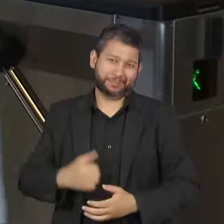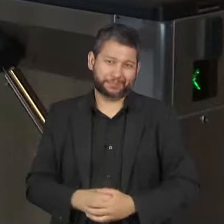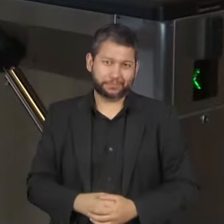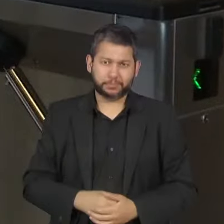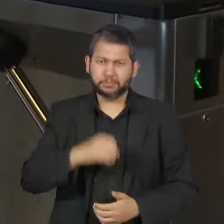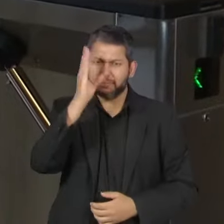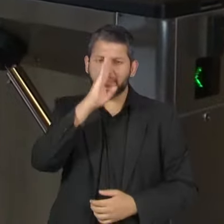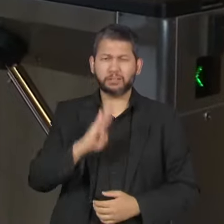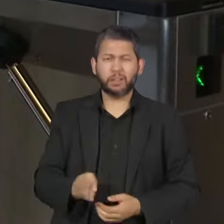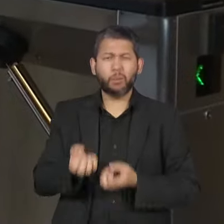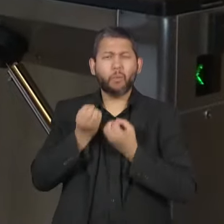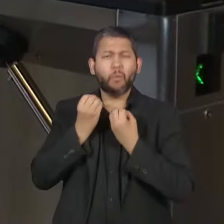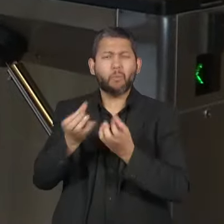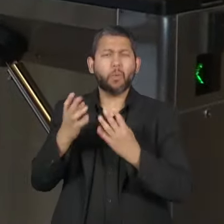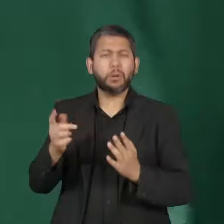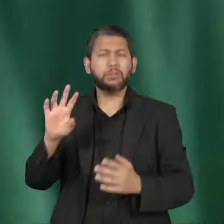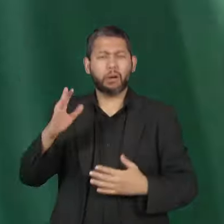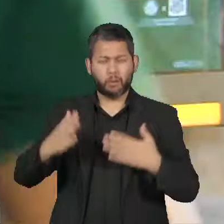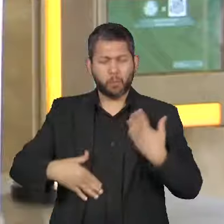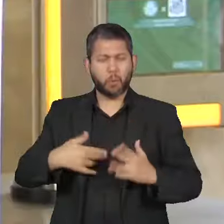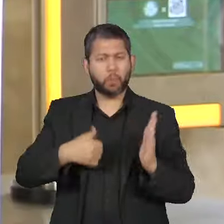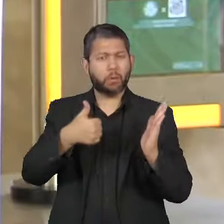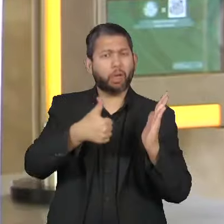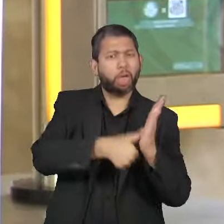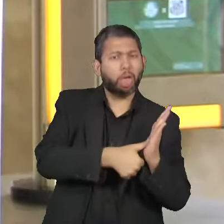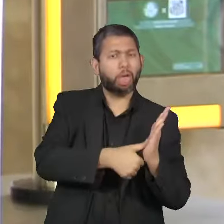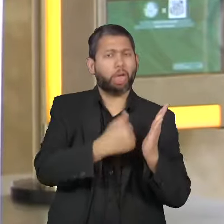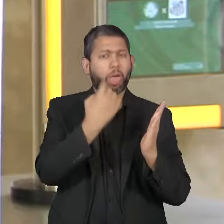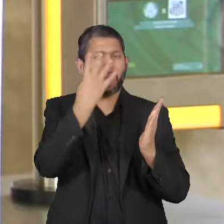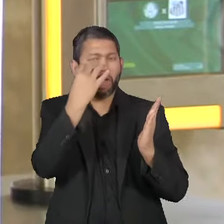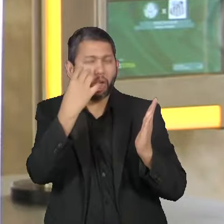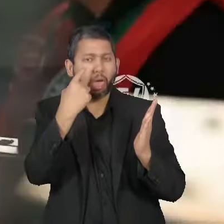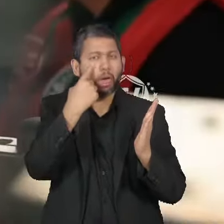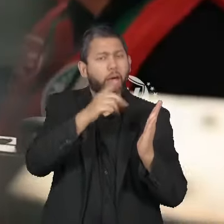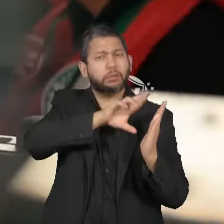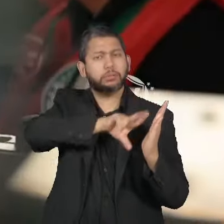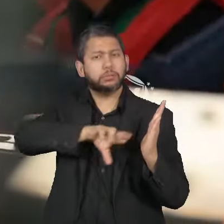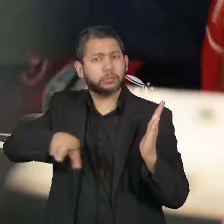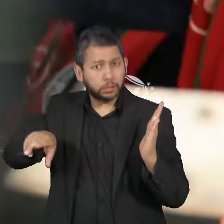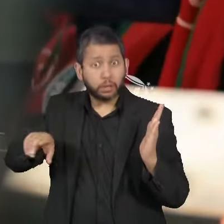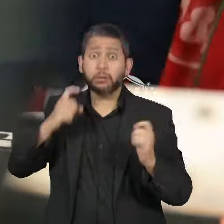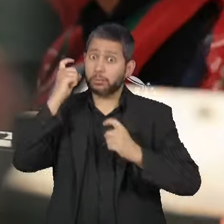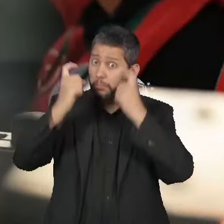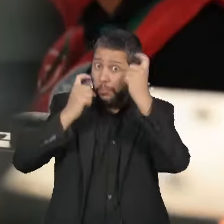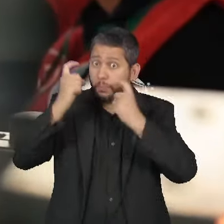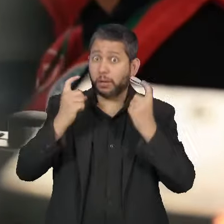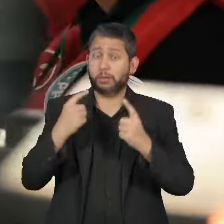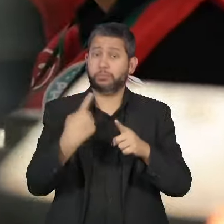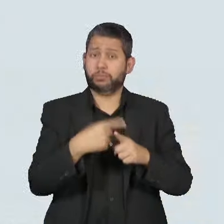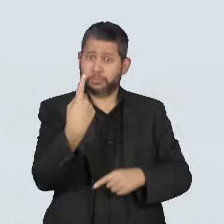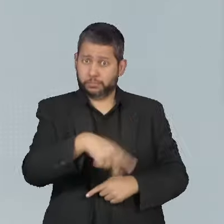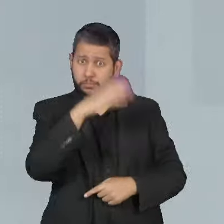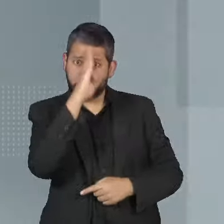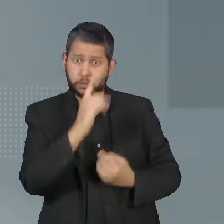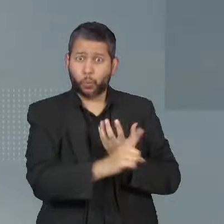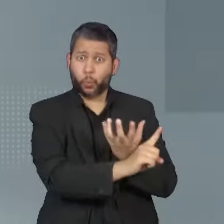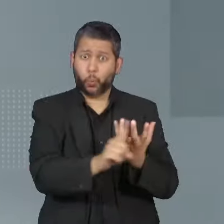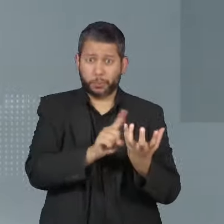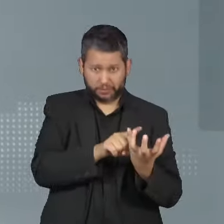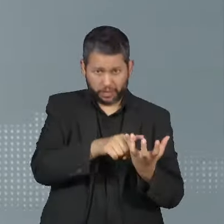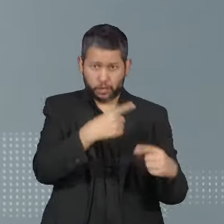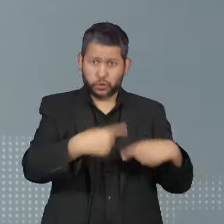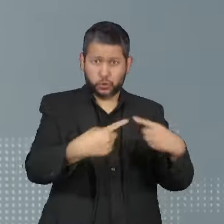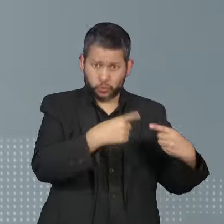fornecimento de dados biométricos foi revelada na pesquisa do comitê gestor da internet no Brasil segundo o